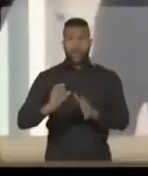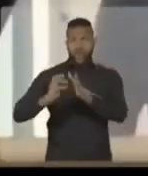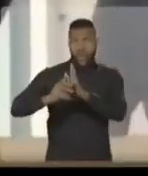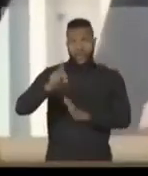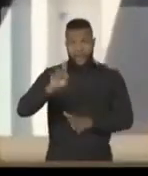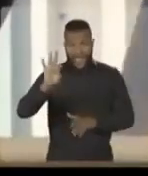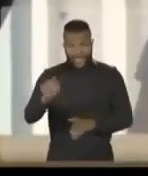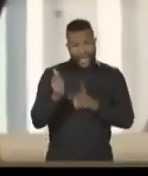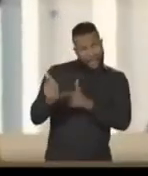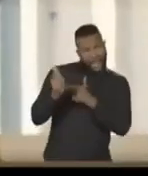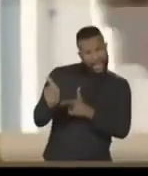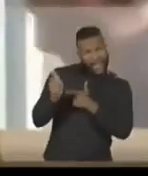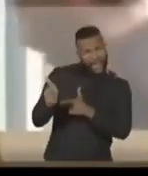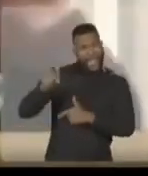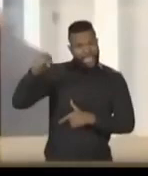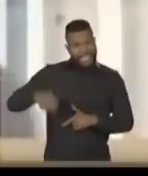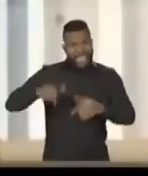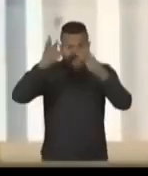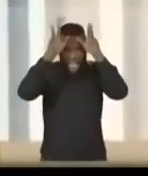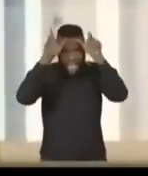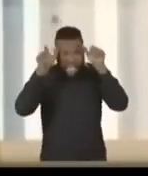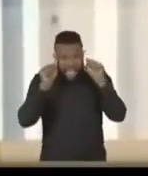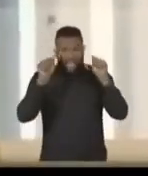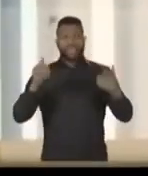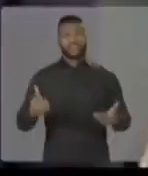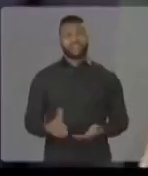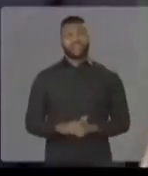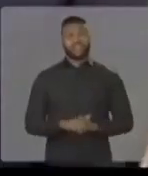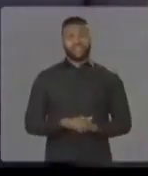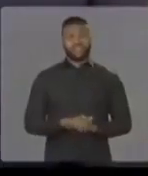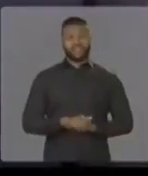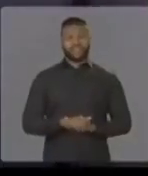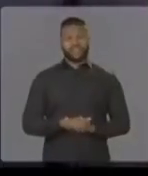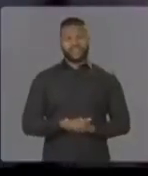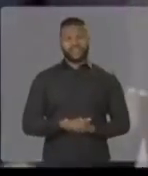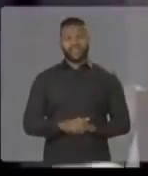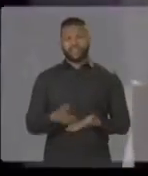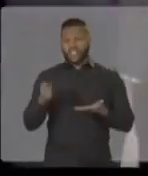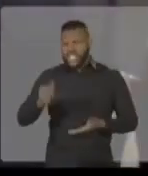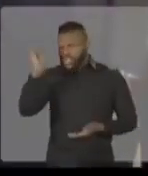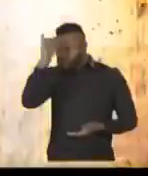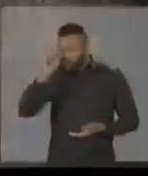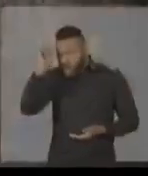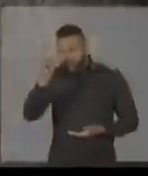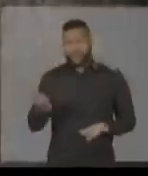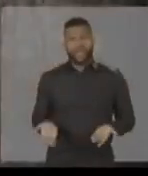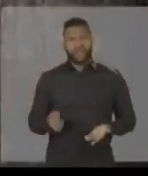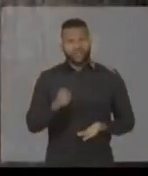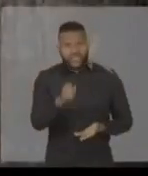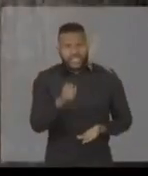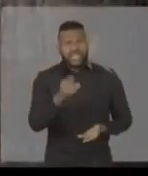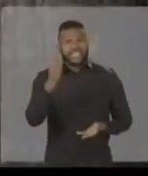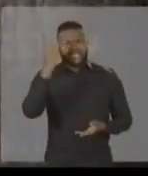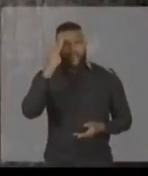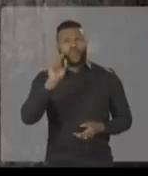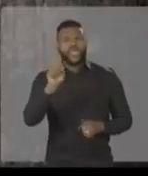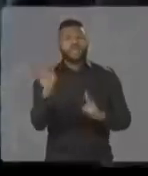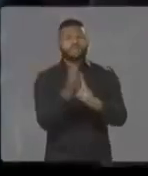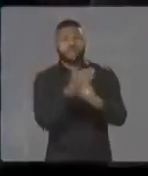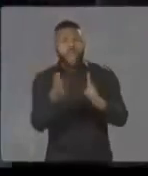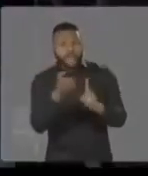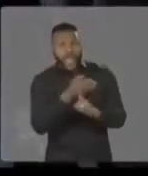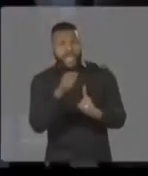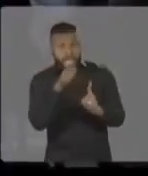Vamos fuzilar a petralhada aqui do Acre! Você é uma idiota! Não, senhor, ah, você é uma idiota! Você sabe o que é